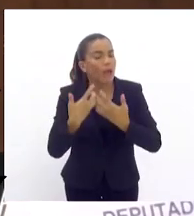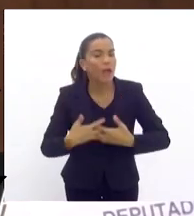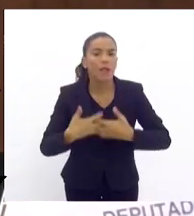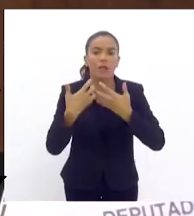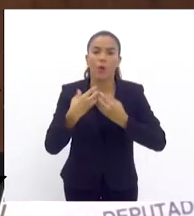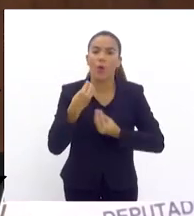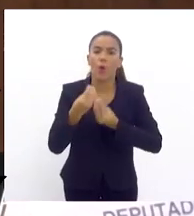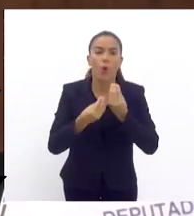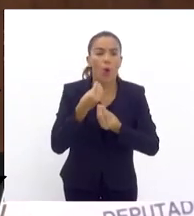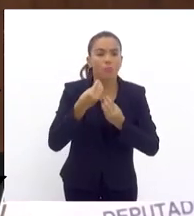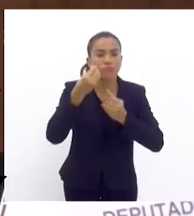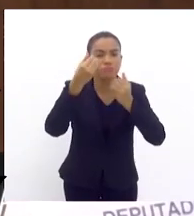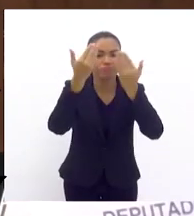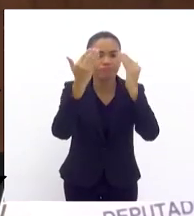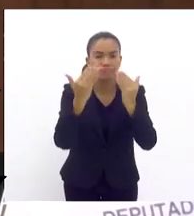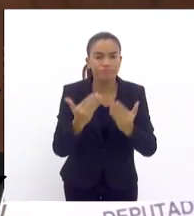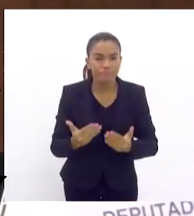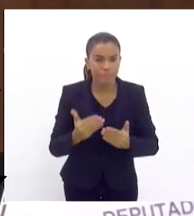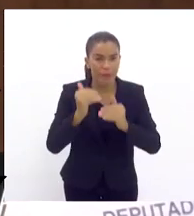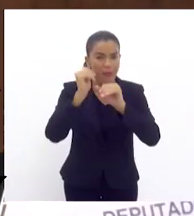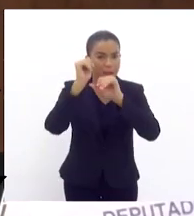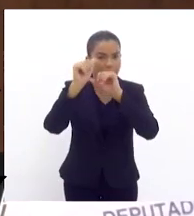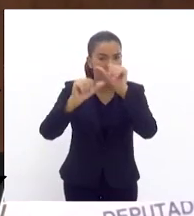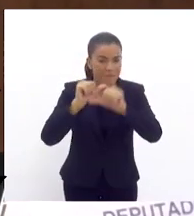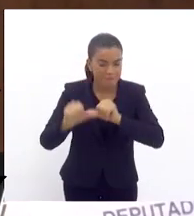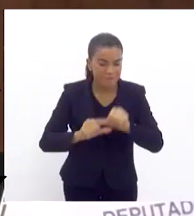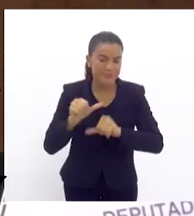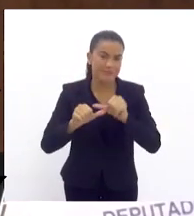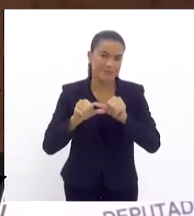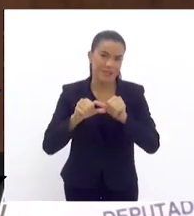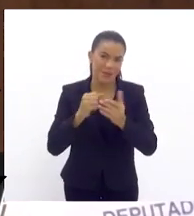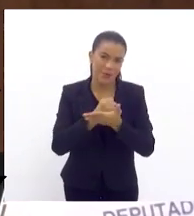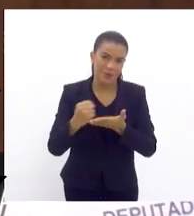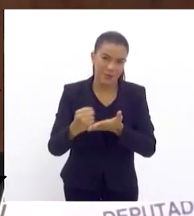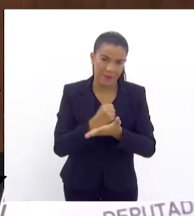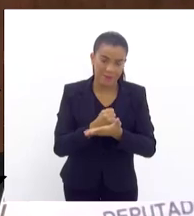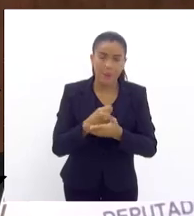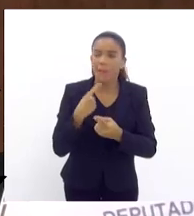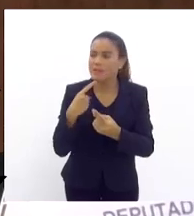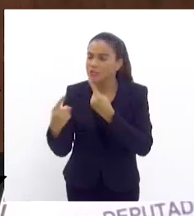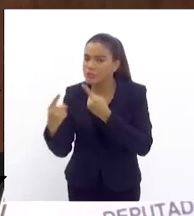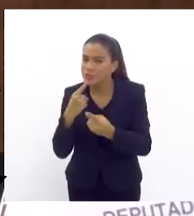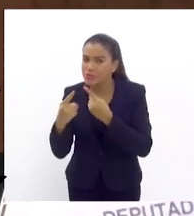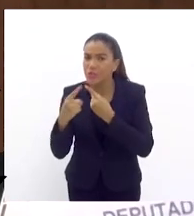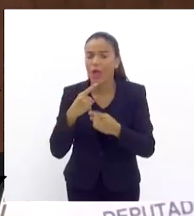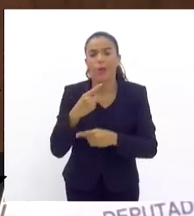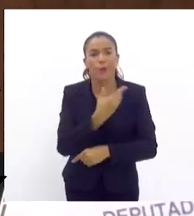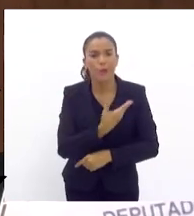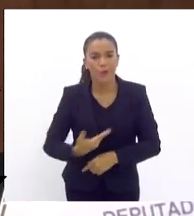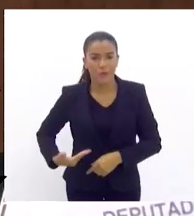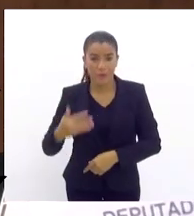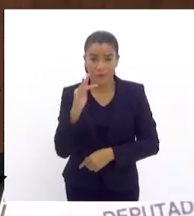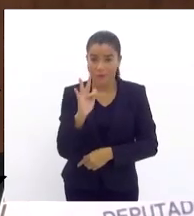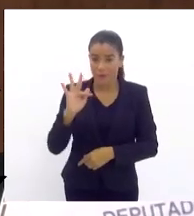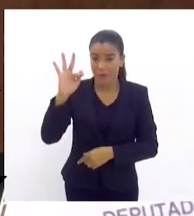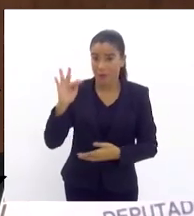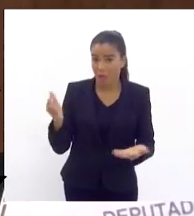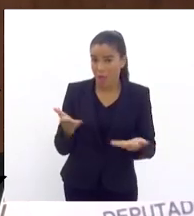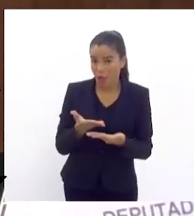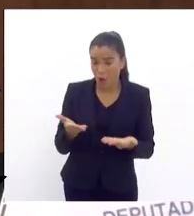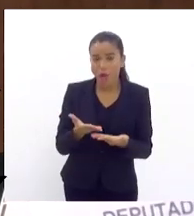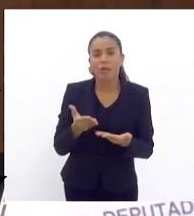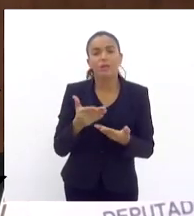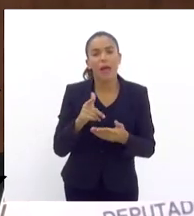do contrato. Isso vai implicar diálogos com o governo federal, que está atualmente